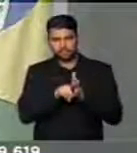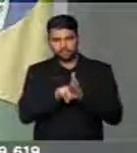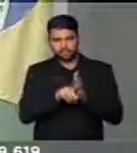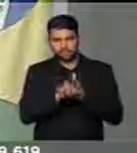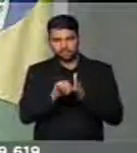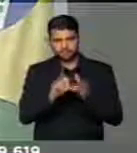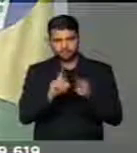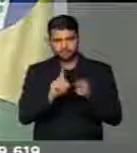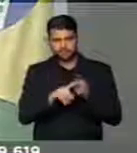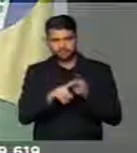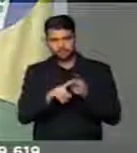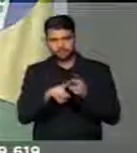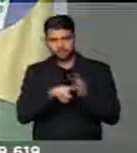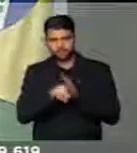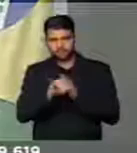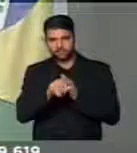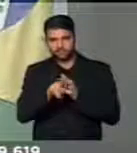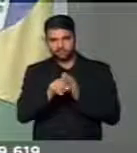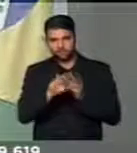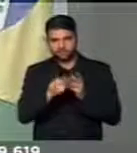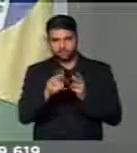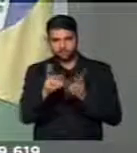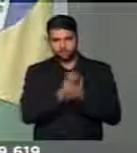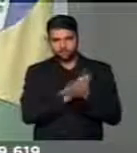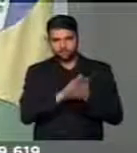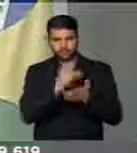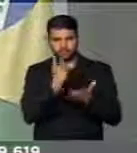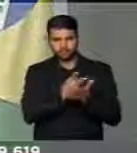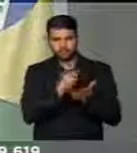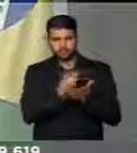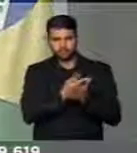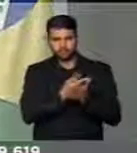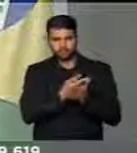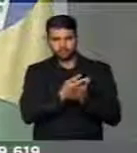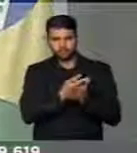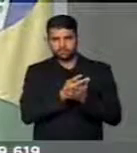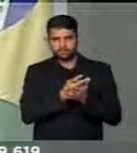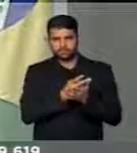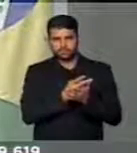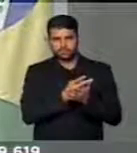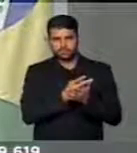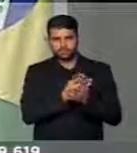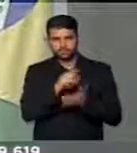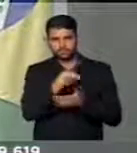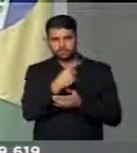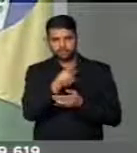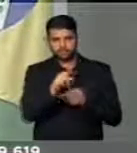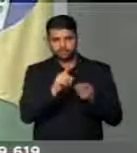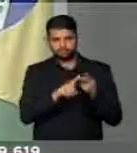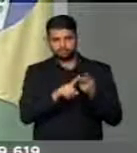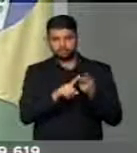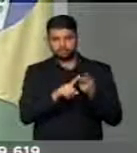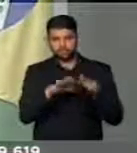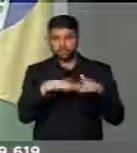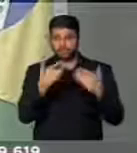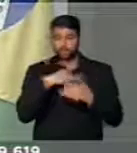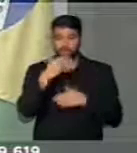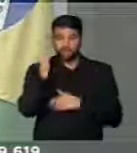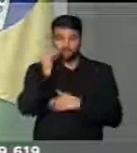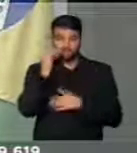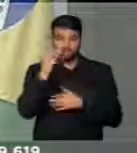indiciamento, que um indiciamento não é a mesma coisa de uma condenação. Então não